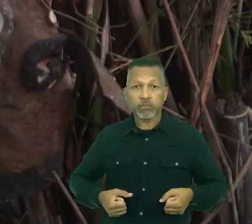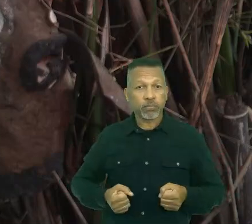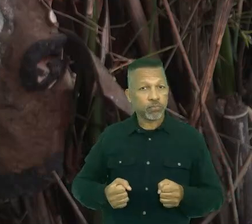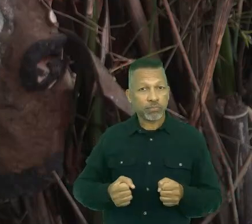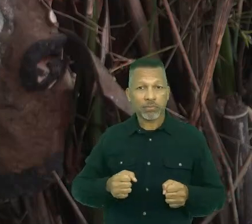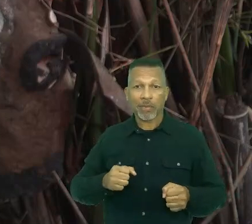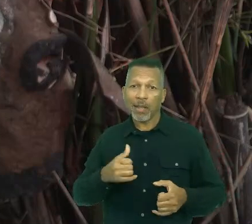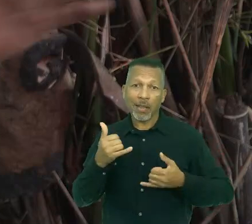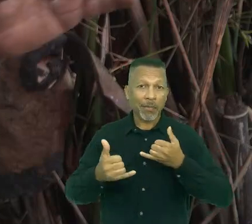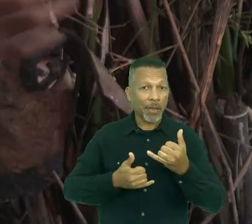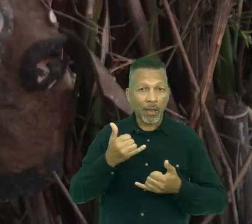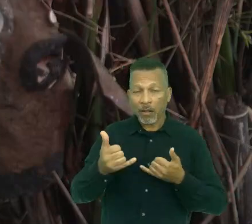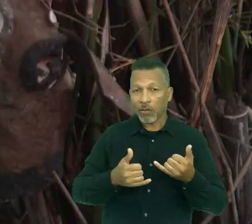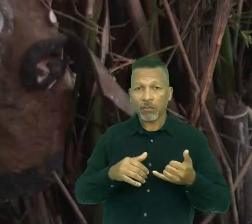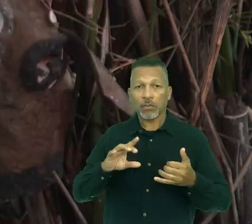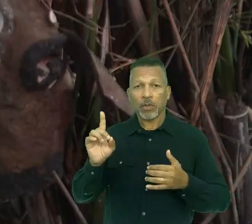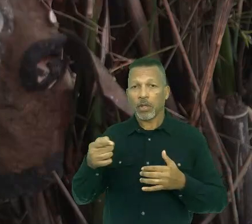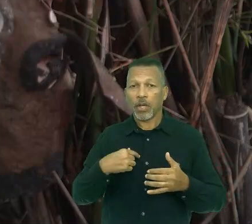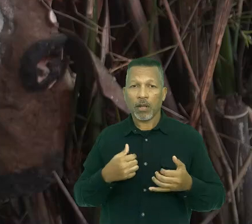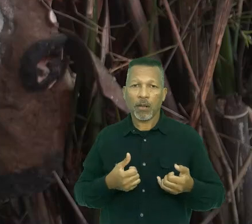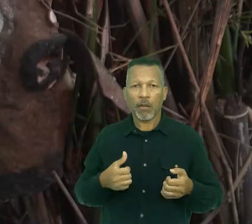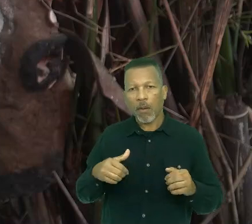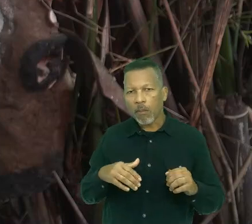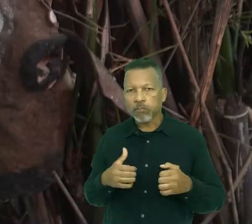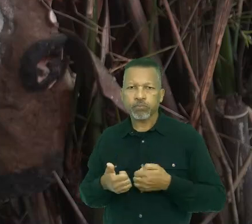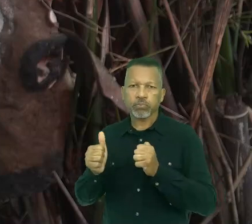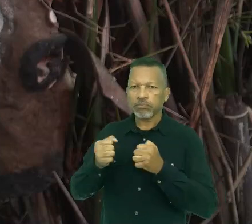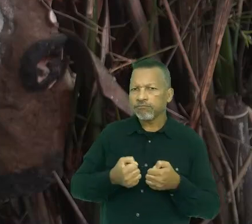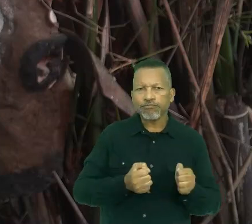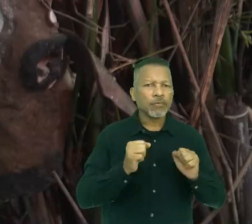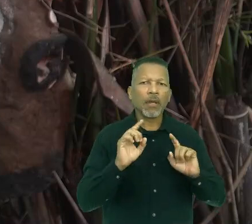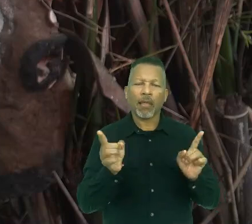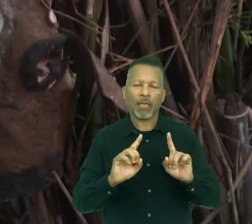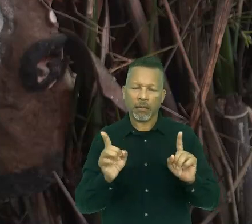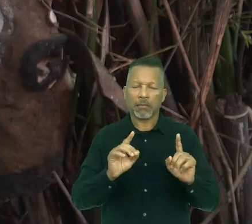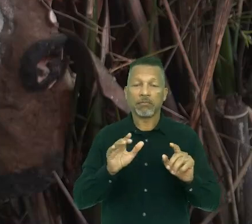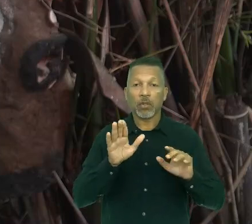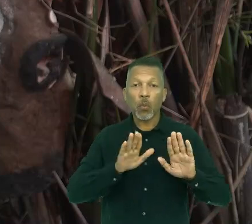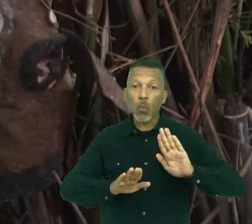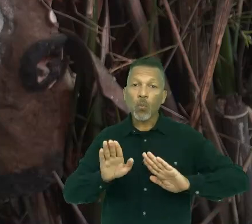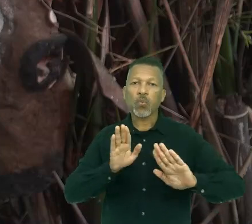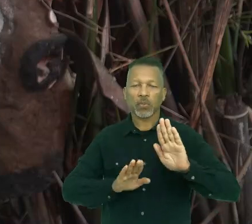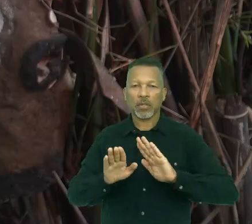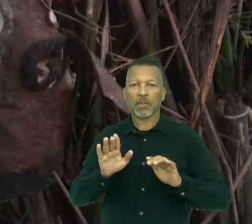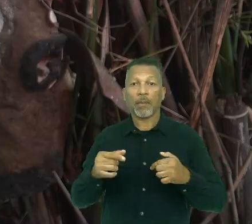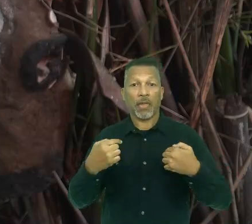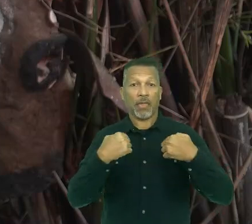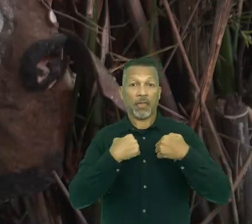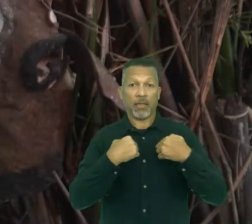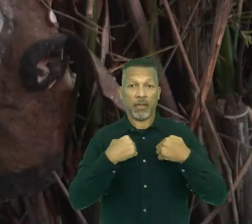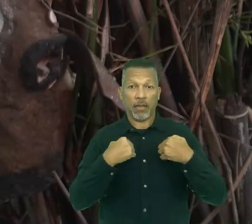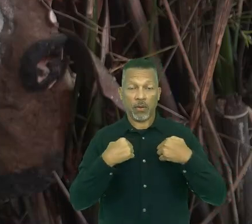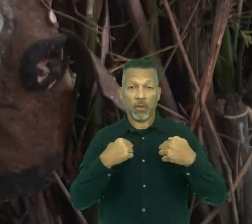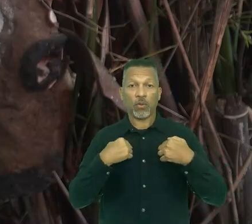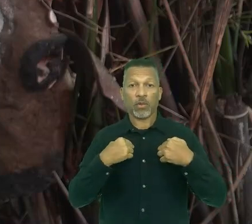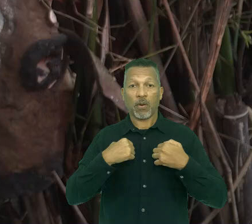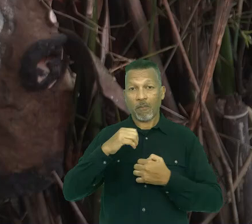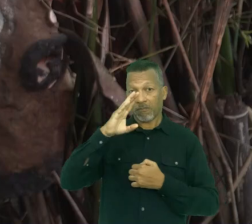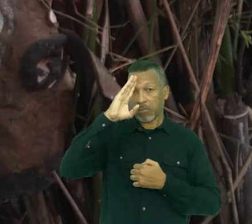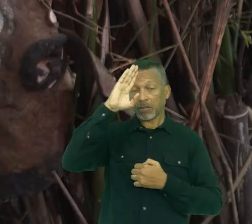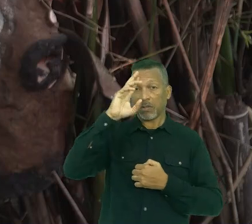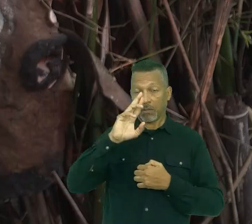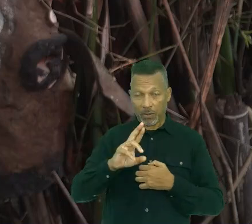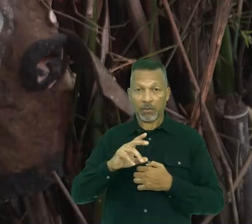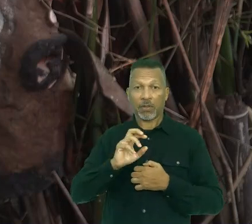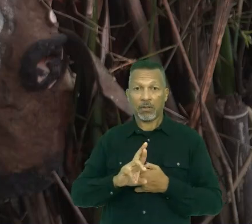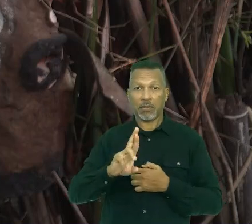só puxa e brinca, né? Não deixa o boi bater em ninguém. Agora, eu que era o cabeça